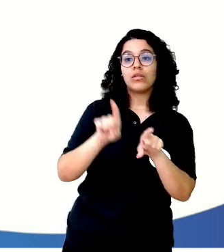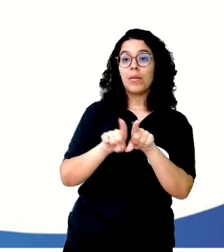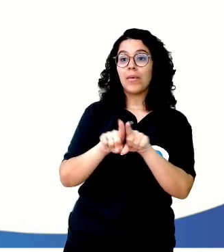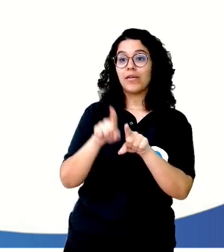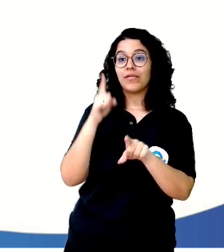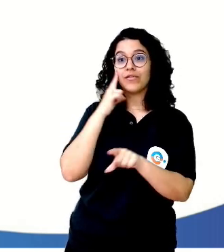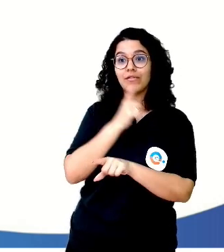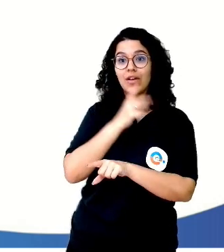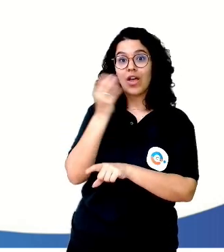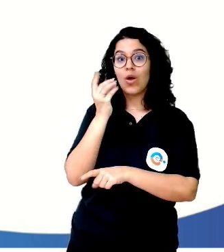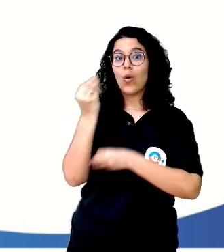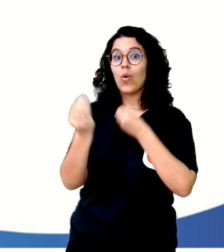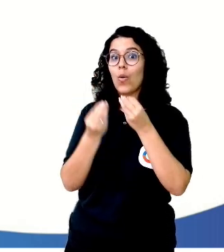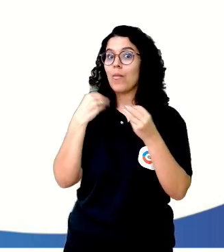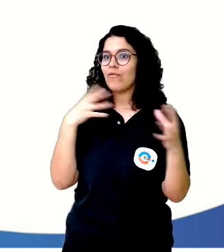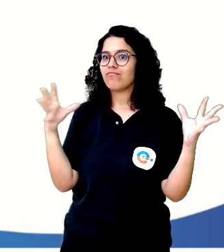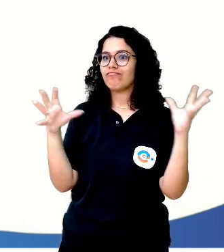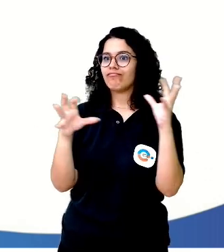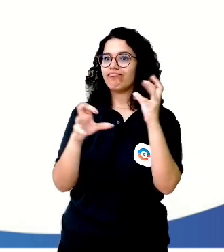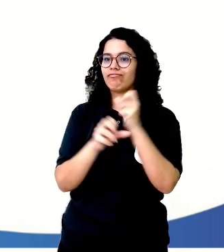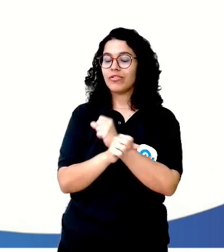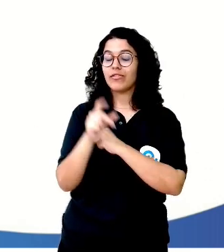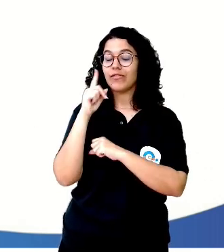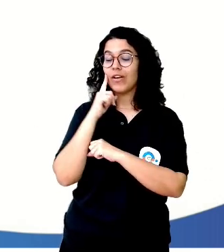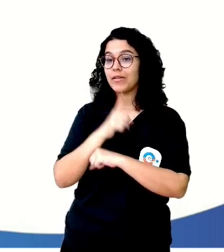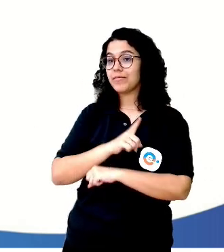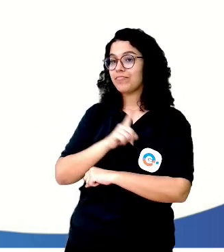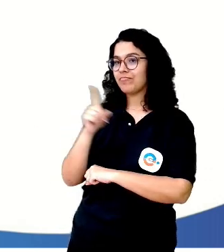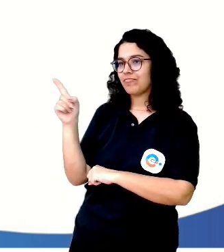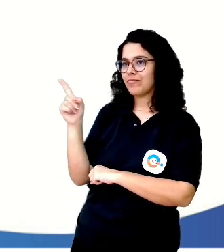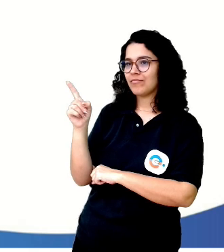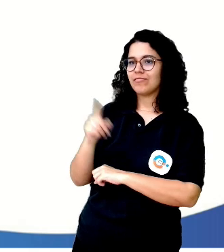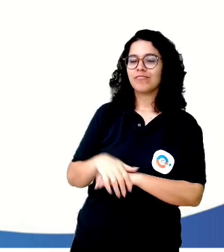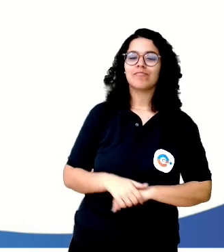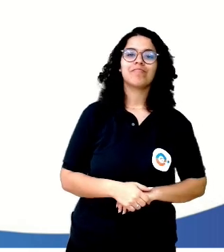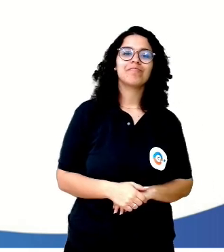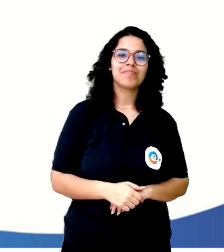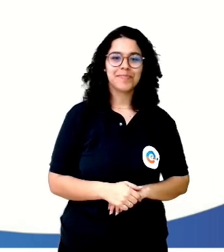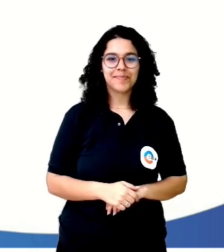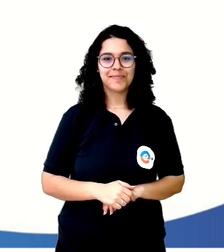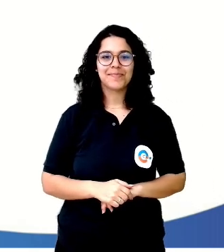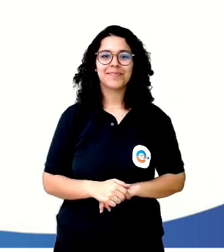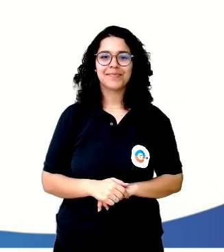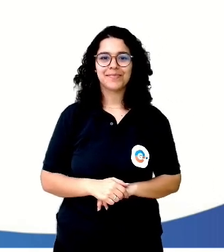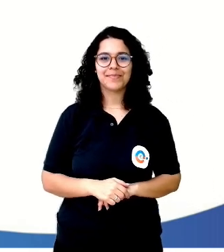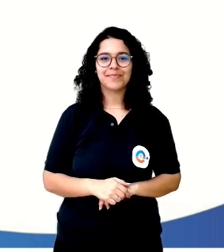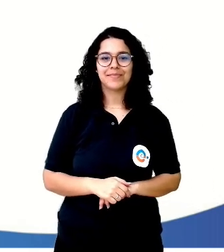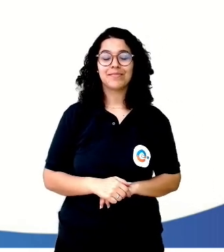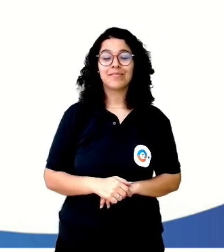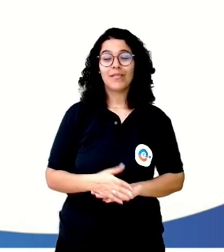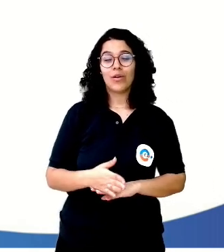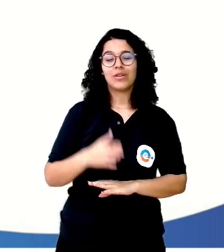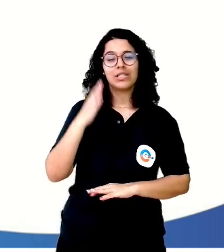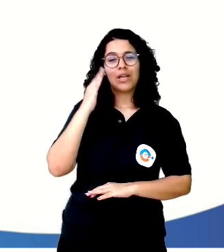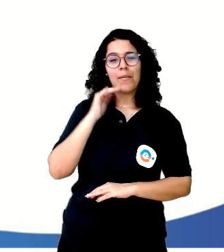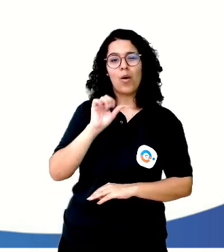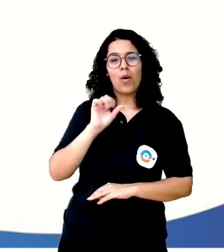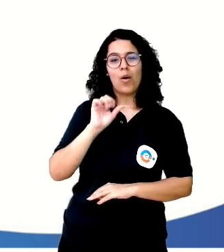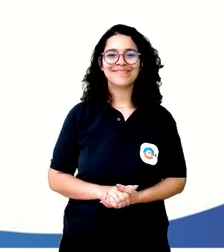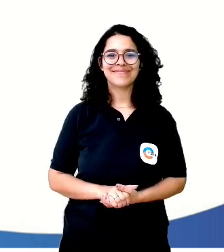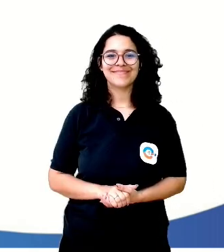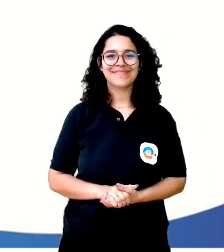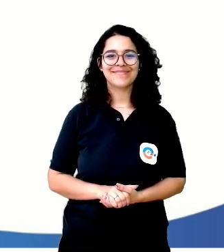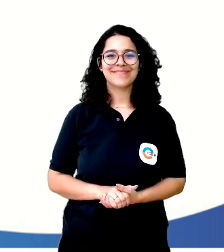calcular a área do triângulo 2. A base, acabei de descobrir que é 8. A altura eu já sabia que era